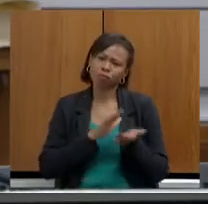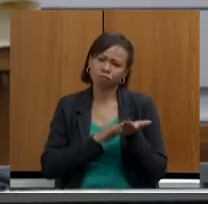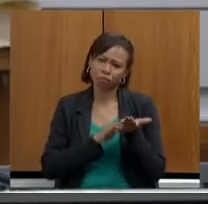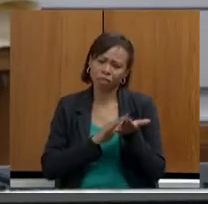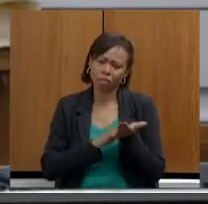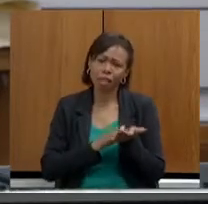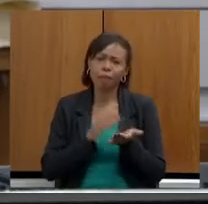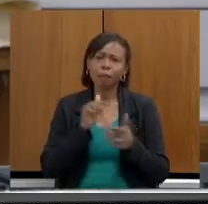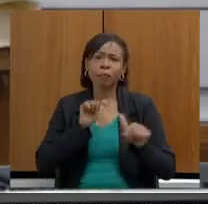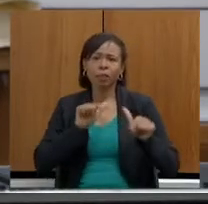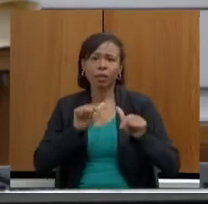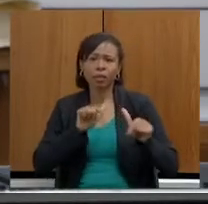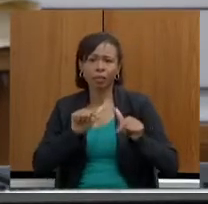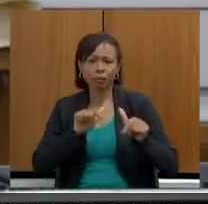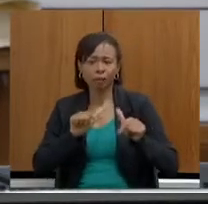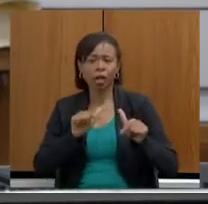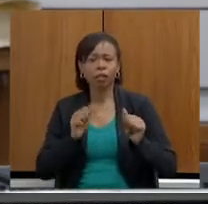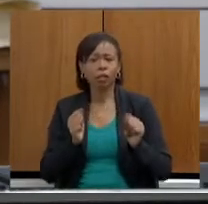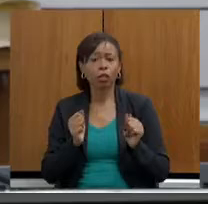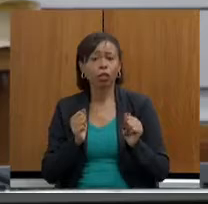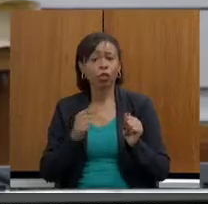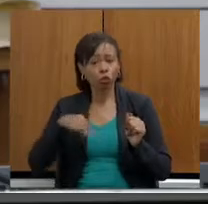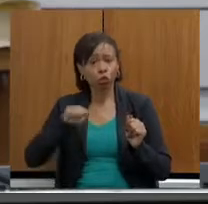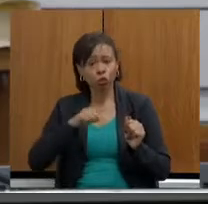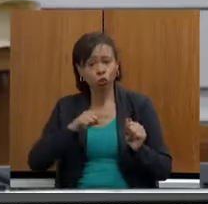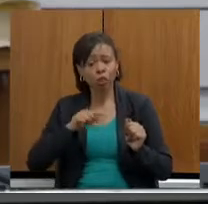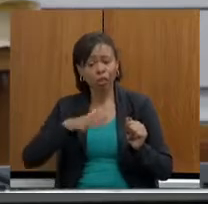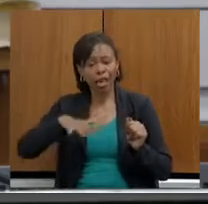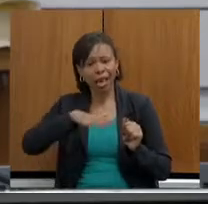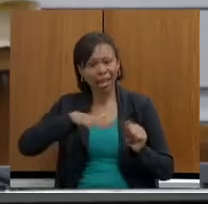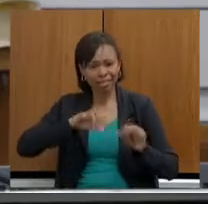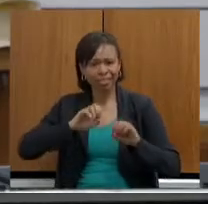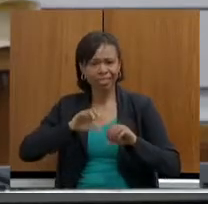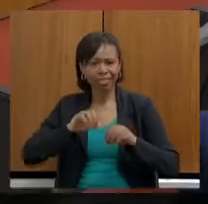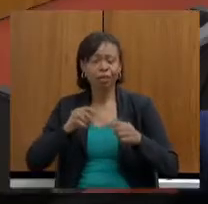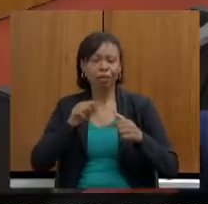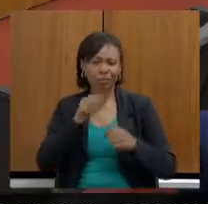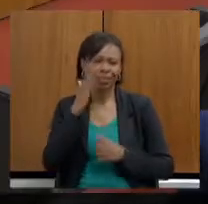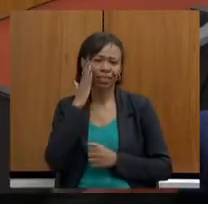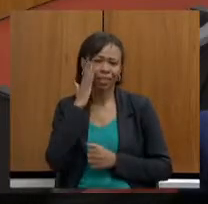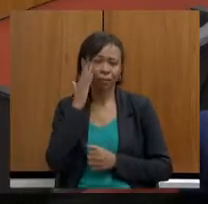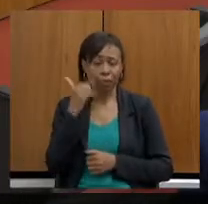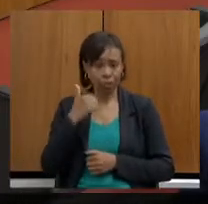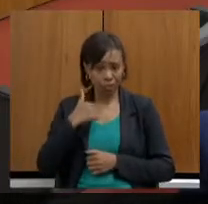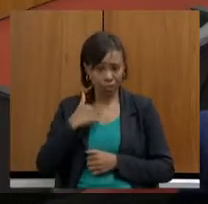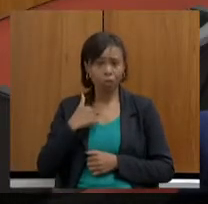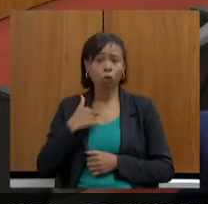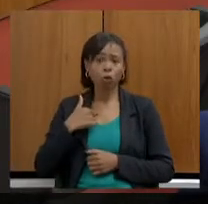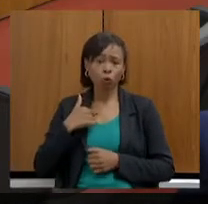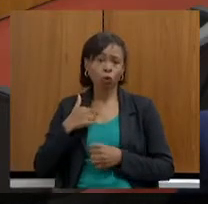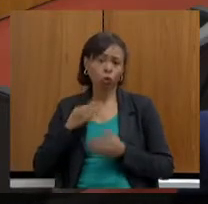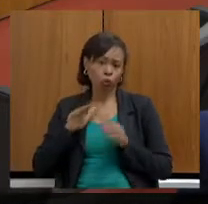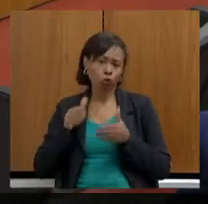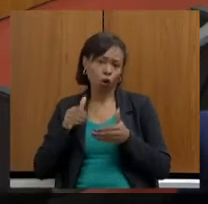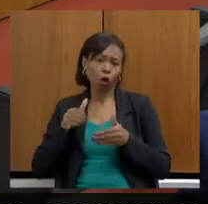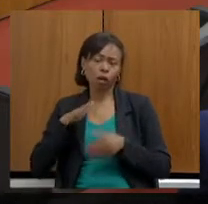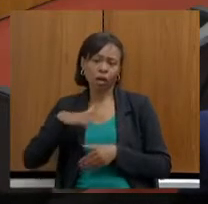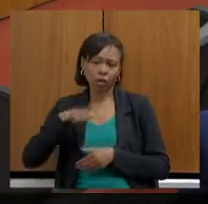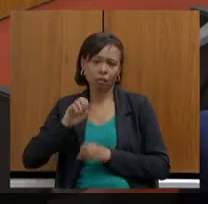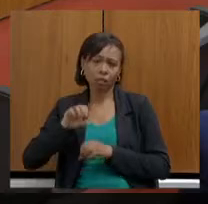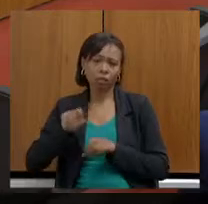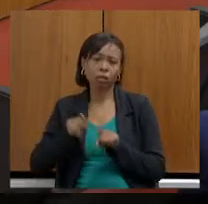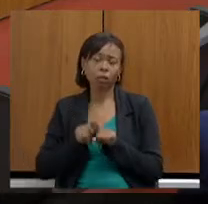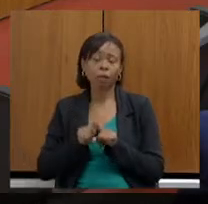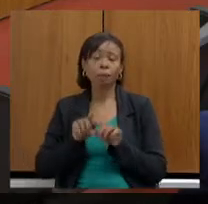e com relação ao trabalho que a gente tem feito junto com a educação Você sabe que eu desenvolvi um trabalho grande com educação e deixei uma